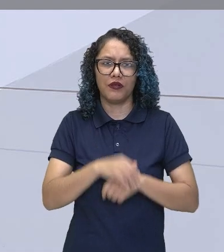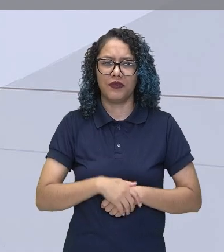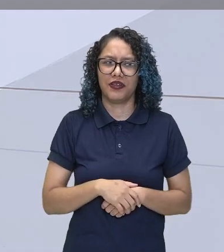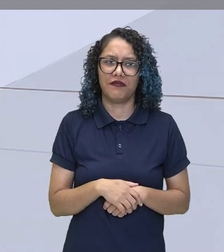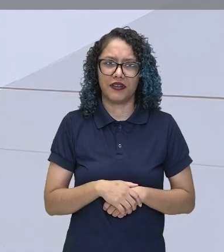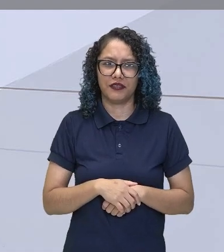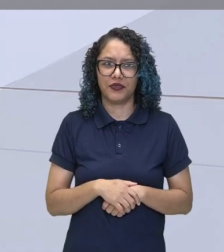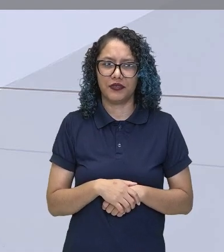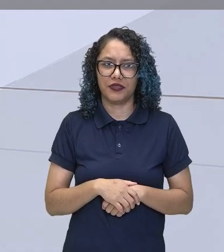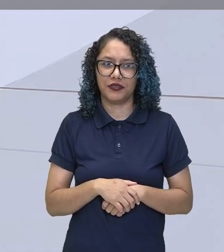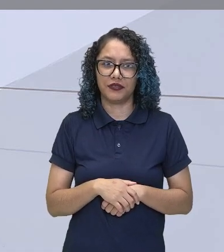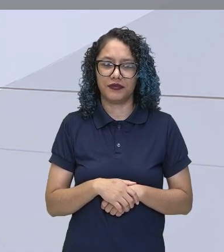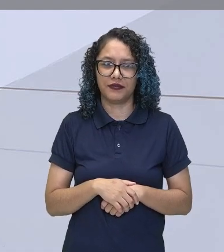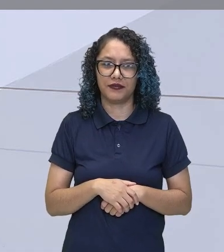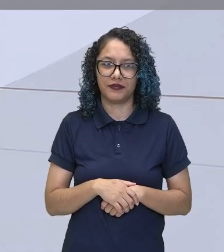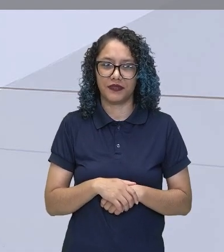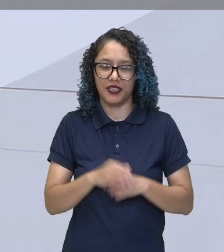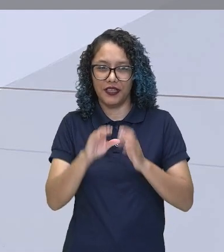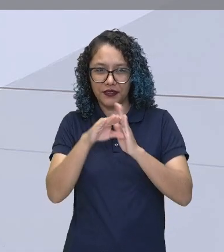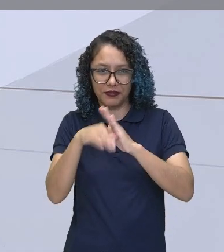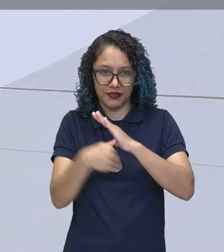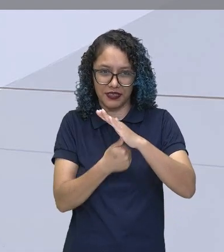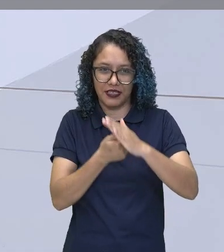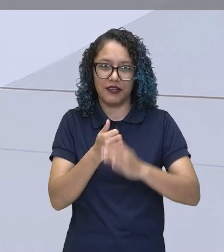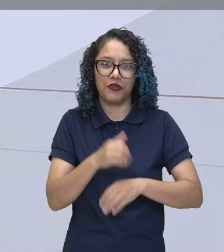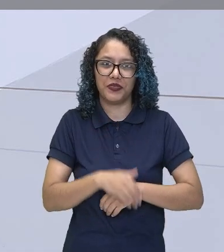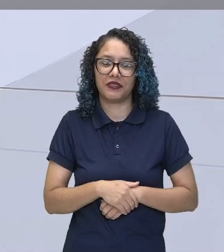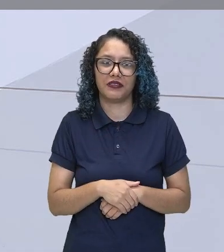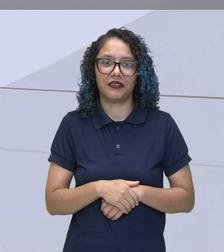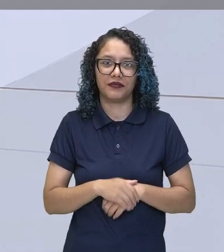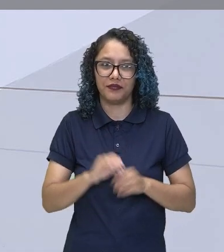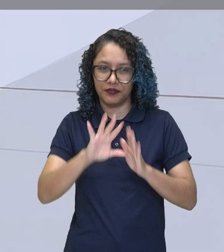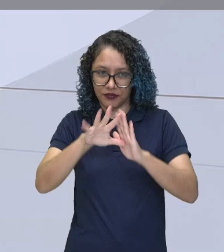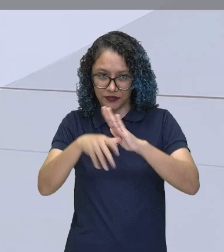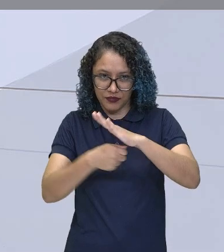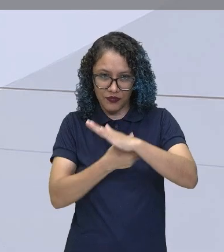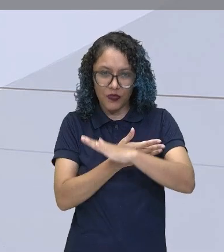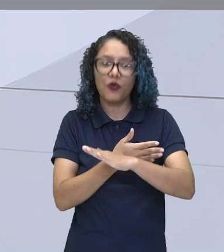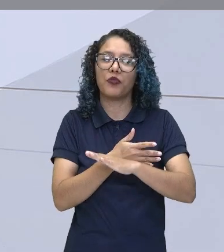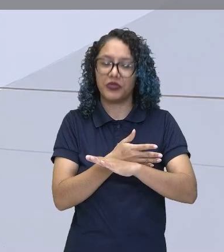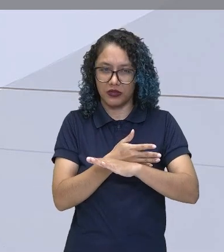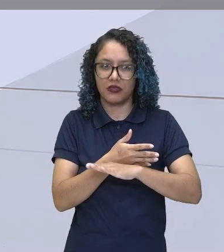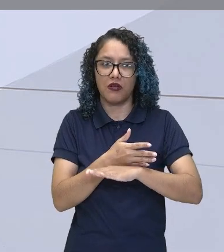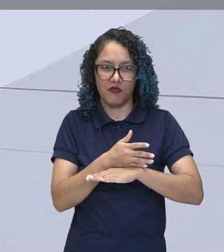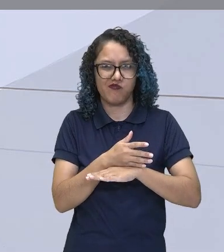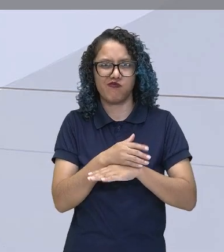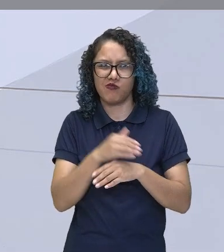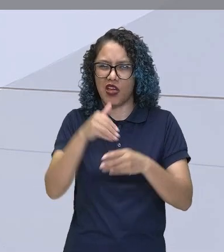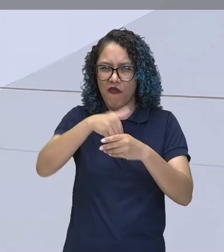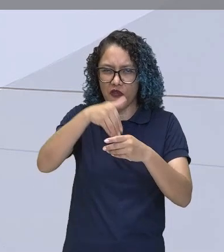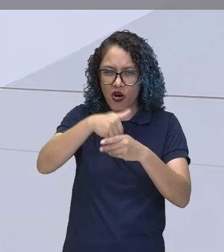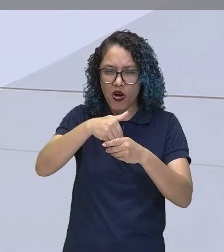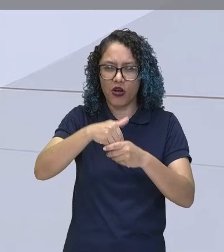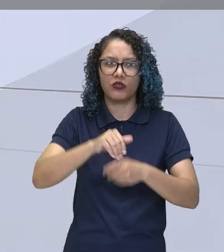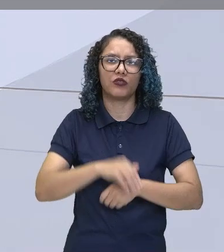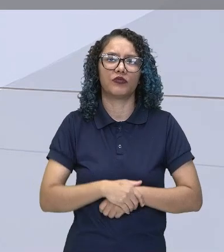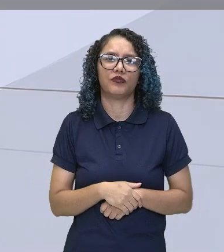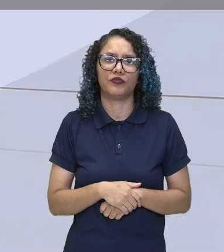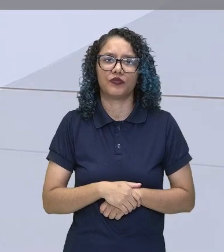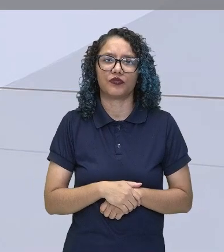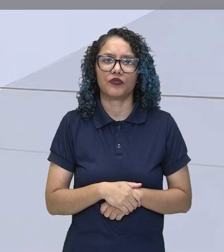um processo fraudulento, né? Então, tínhamos aí muitas fraudes. Vamos lá, então, ver como é que se dava